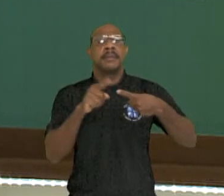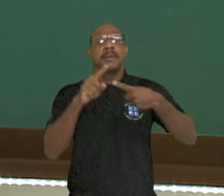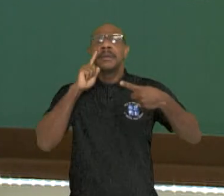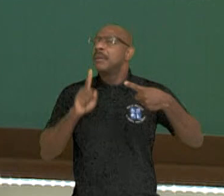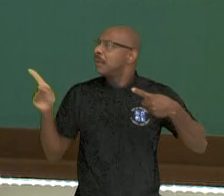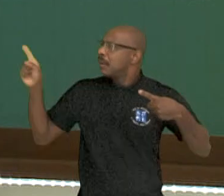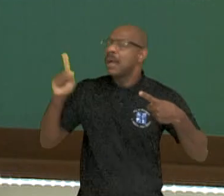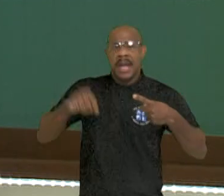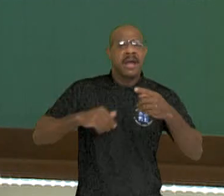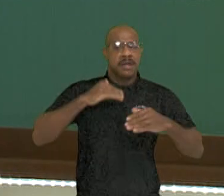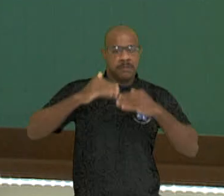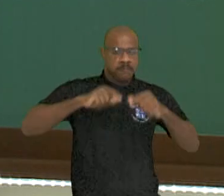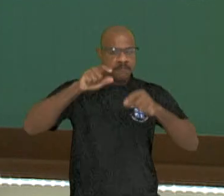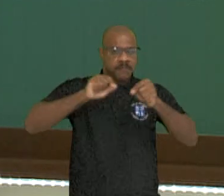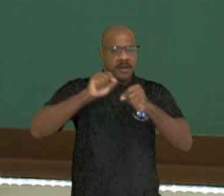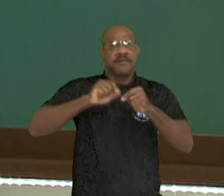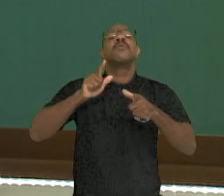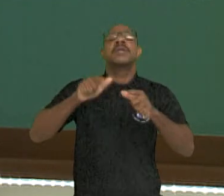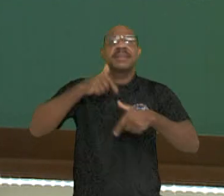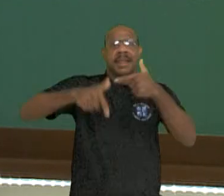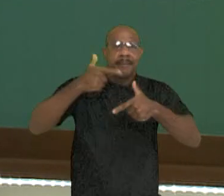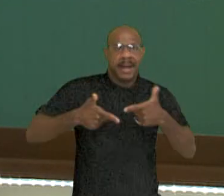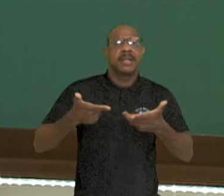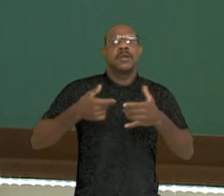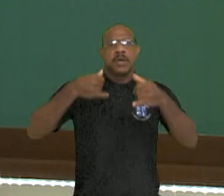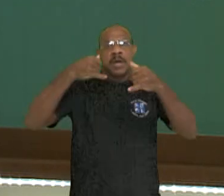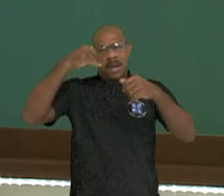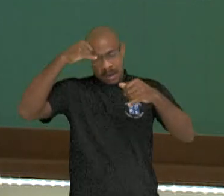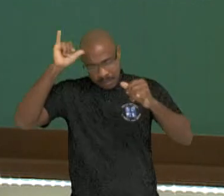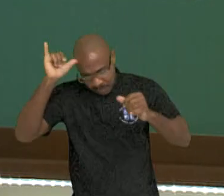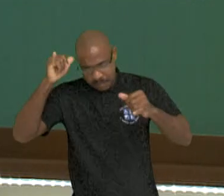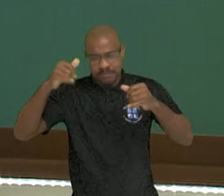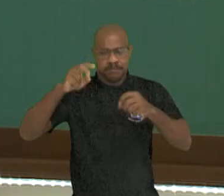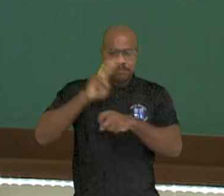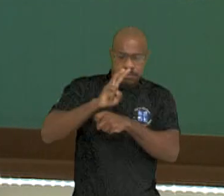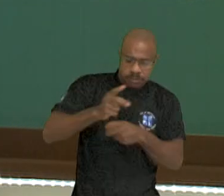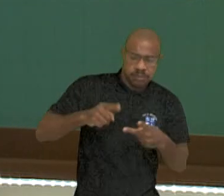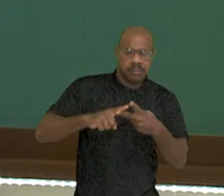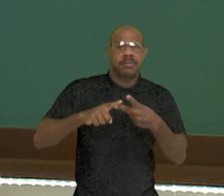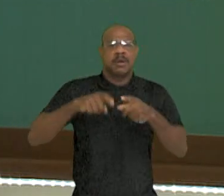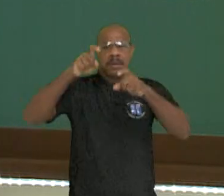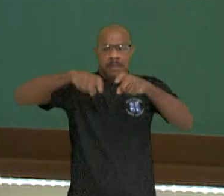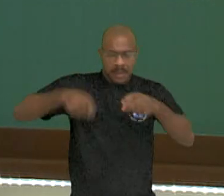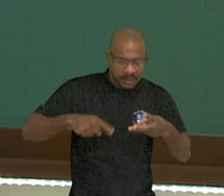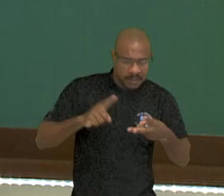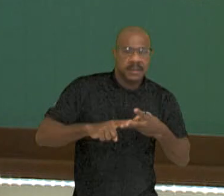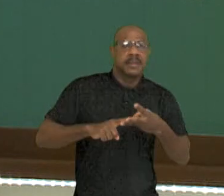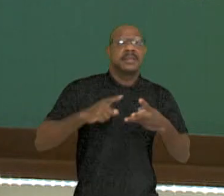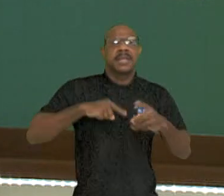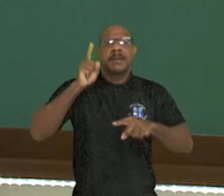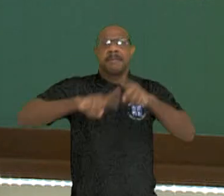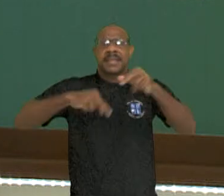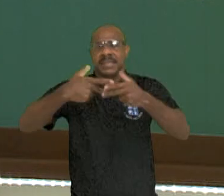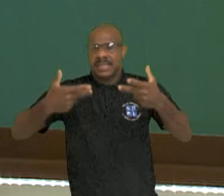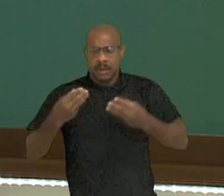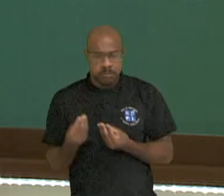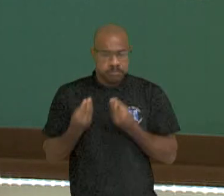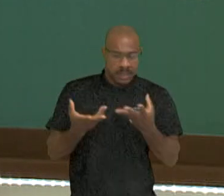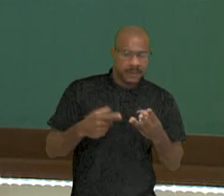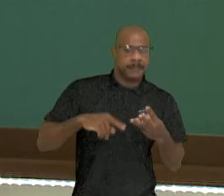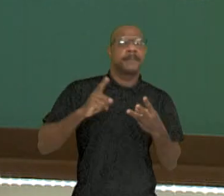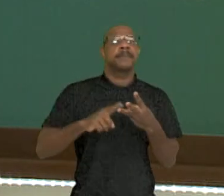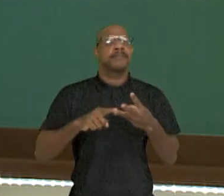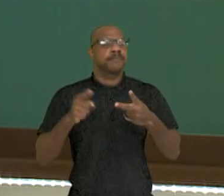a agricultura, a pecuária ou o extrativismo, fornece matéria-prima para os outros setores. O